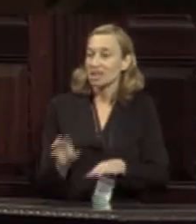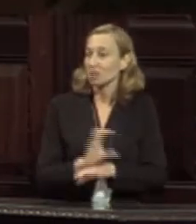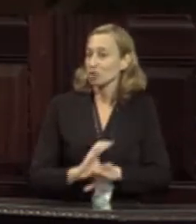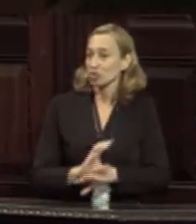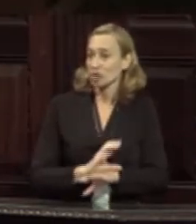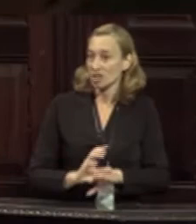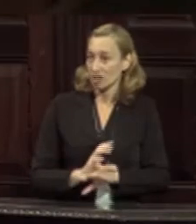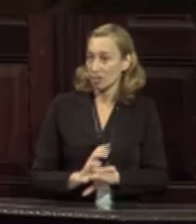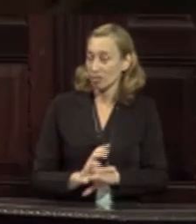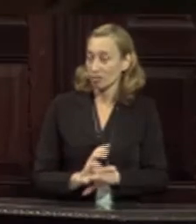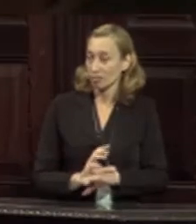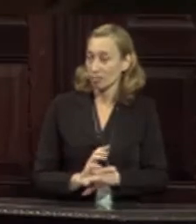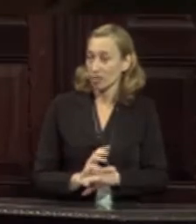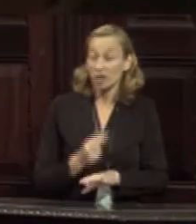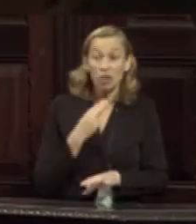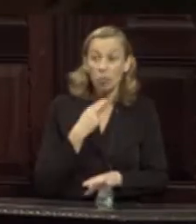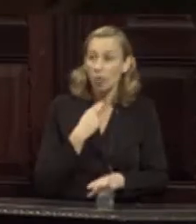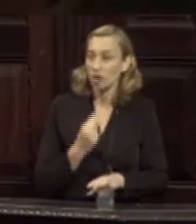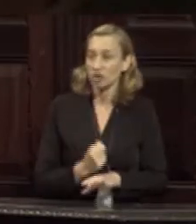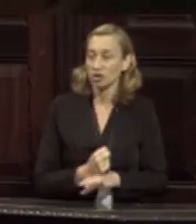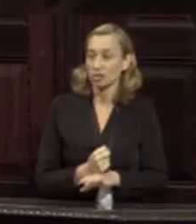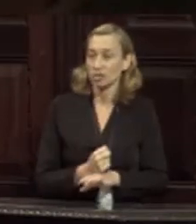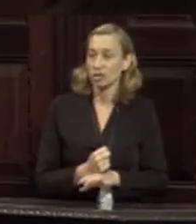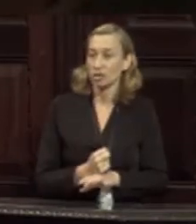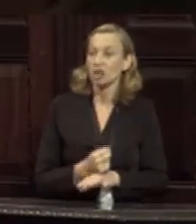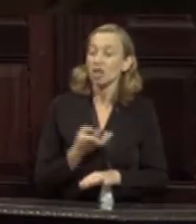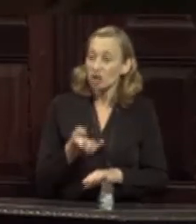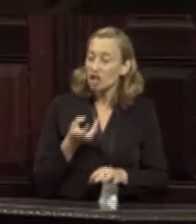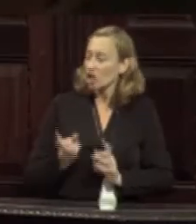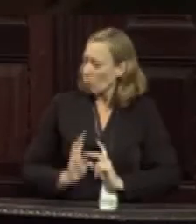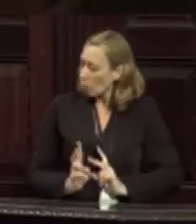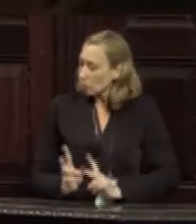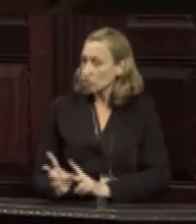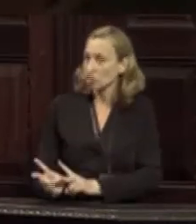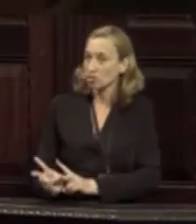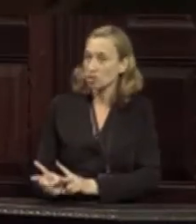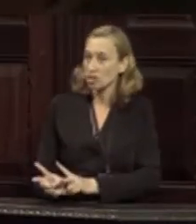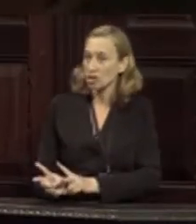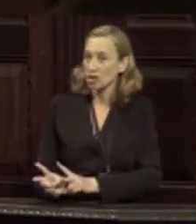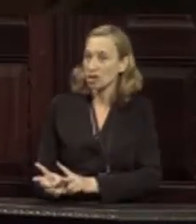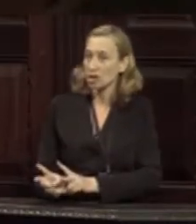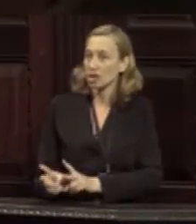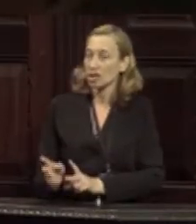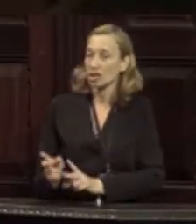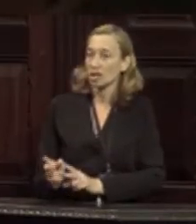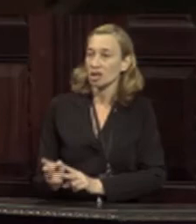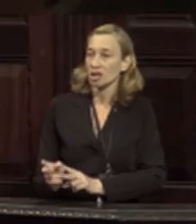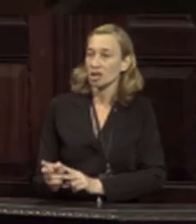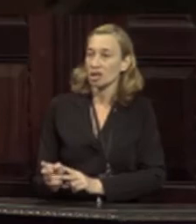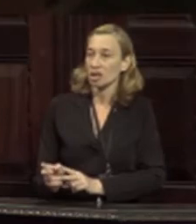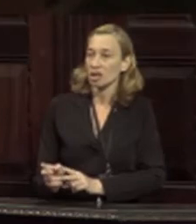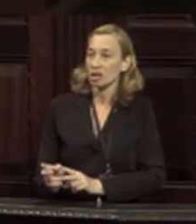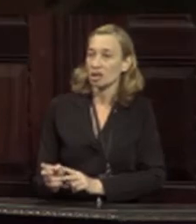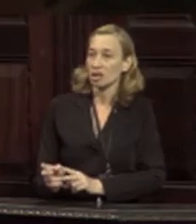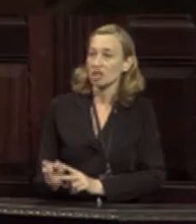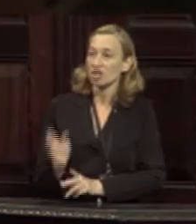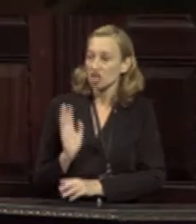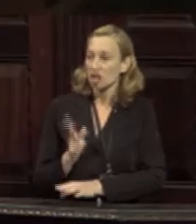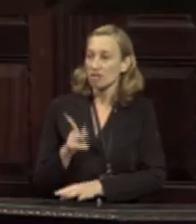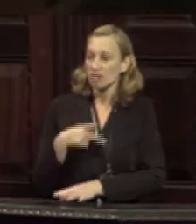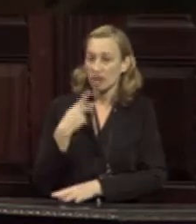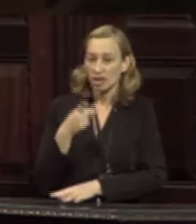caçar, pelo menos o meu. Então, queria continuar com o segundo capítulo, e estou me expressando em